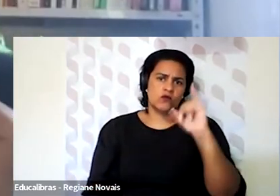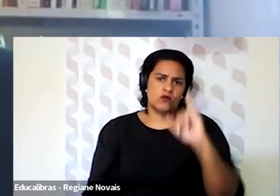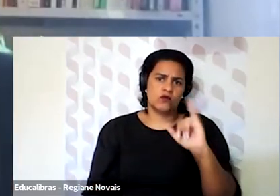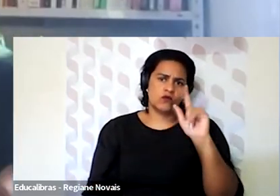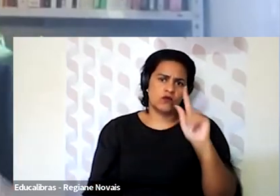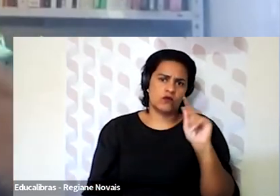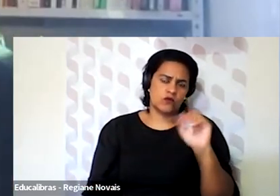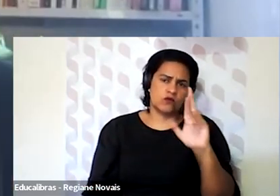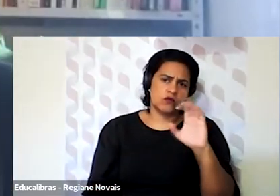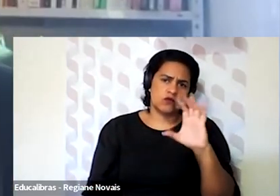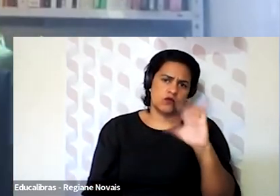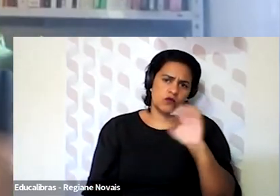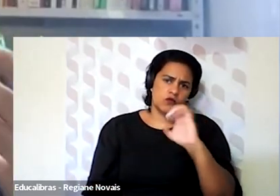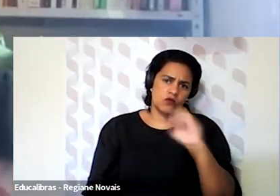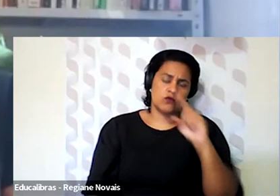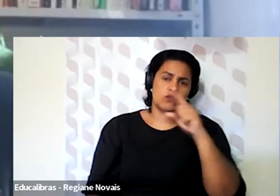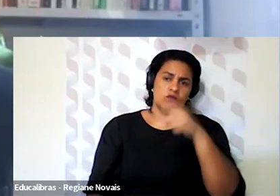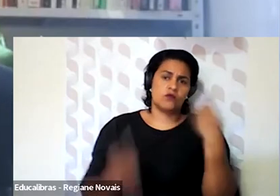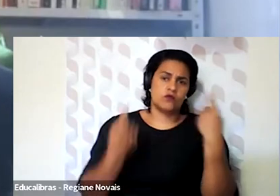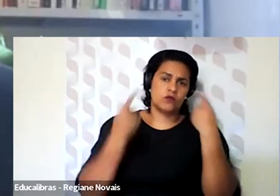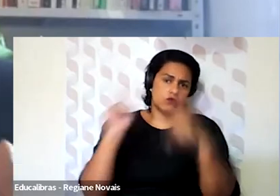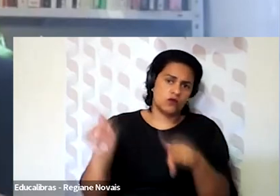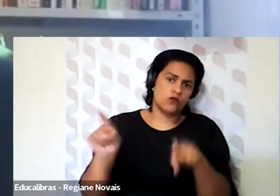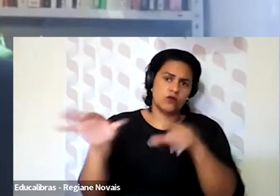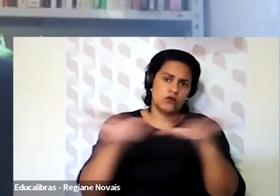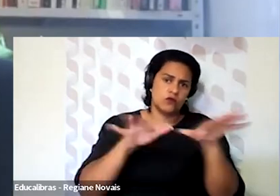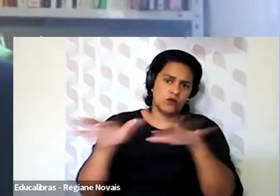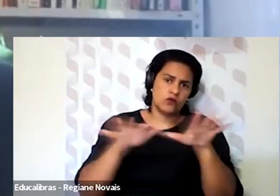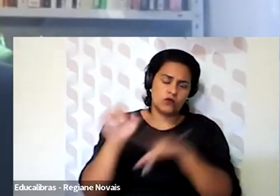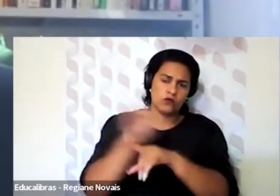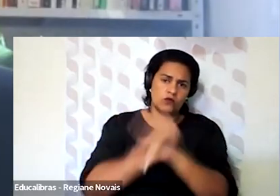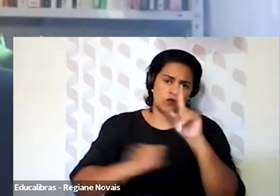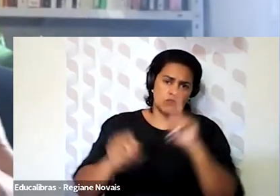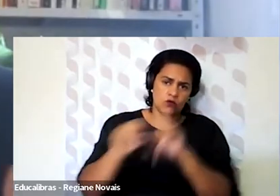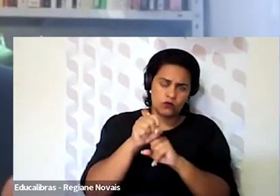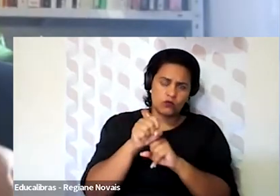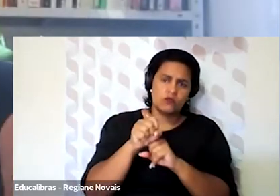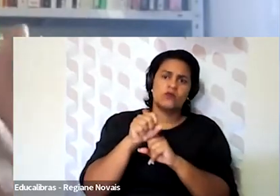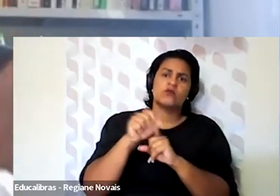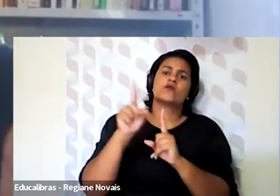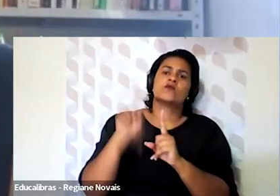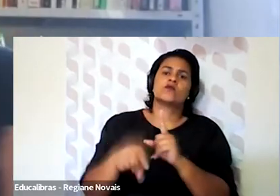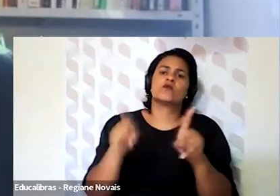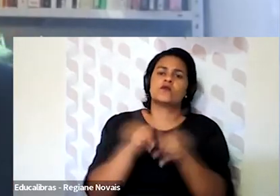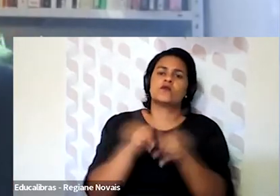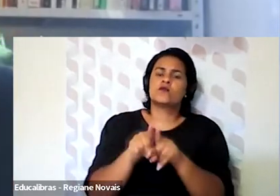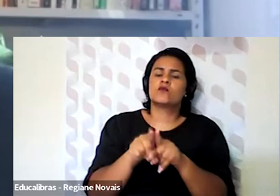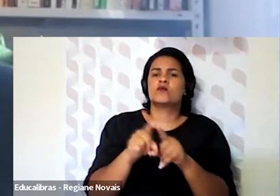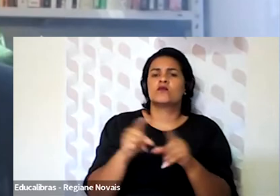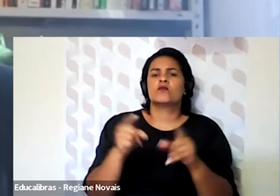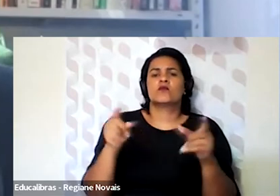colocaram contra a liberdade, contra os movimentos sociais, principalmente os movimentos sociais de esquerda, e não colaboraram para a